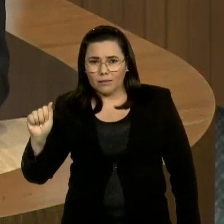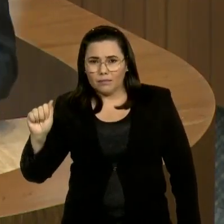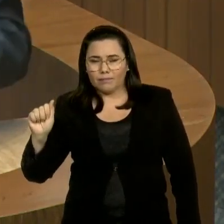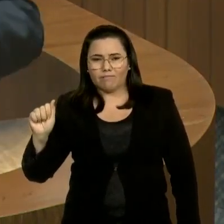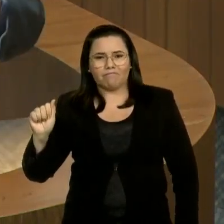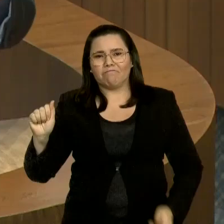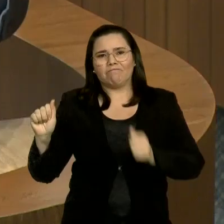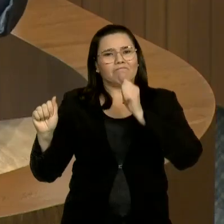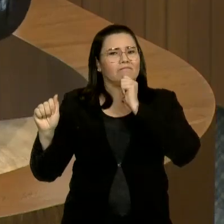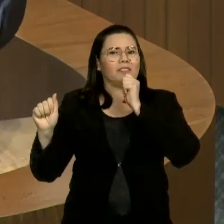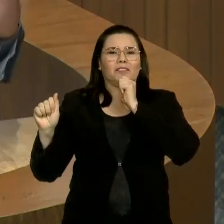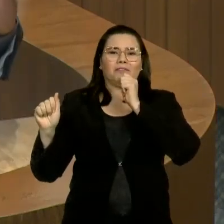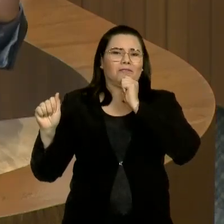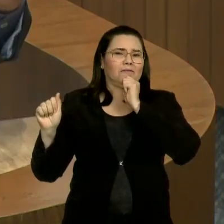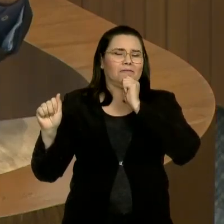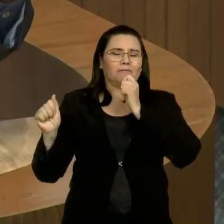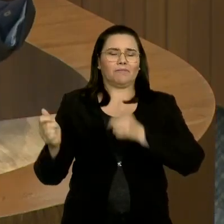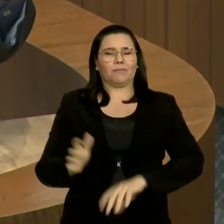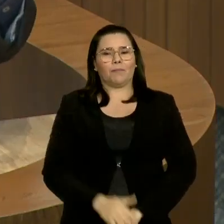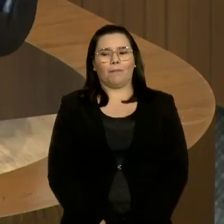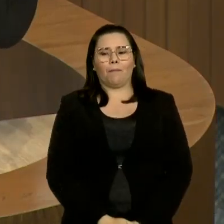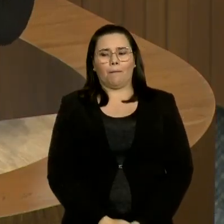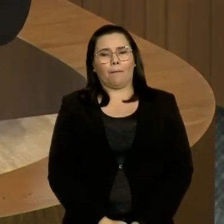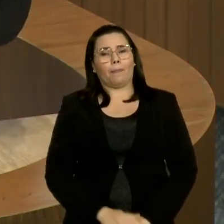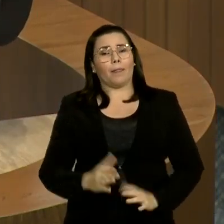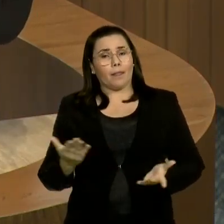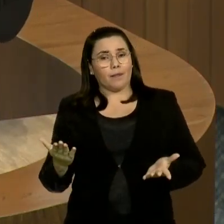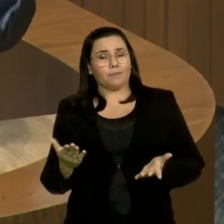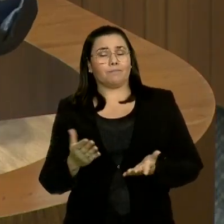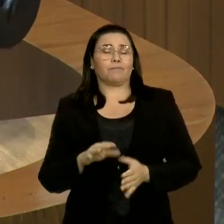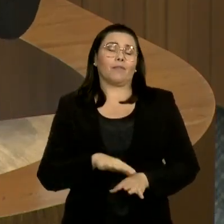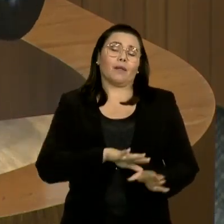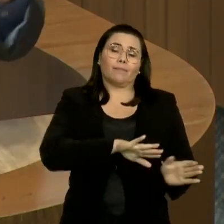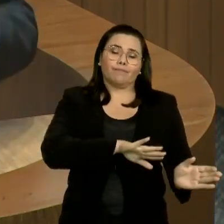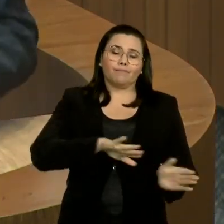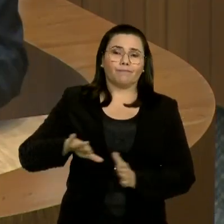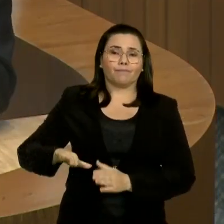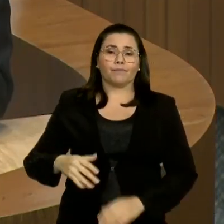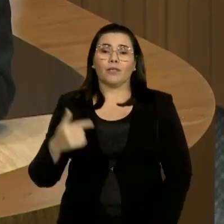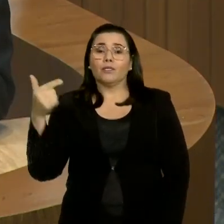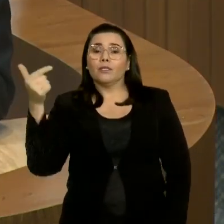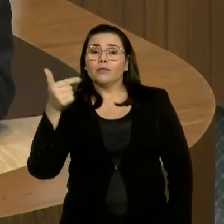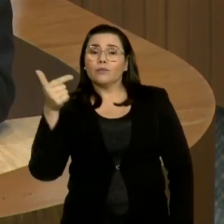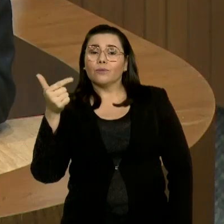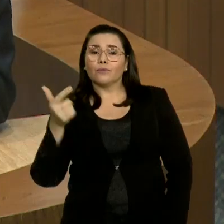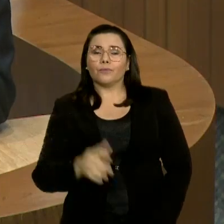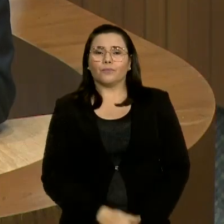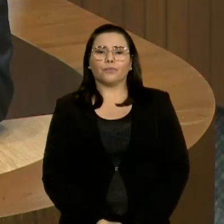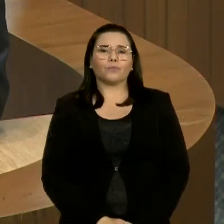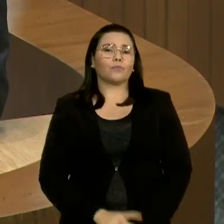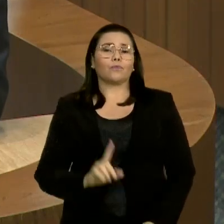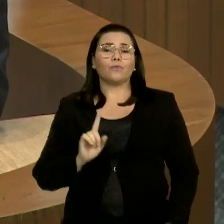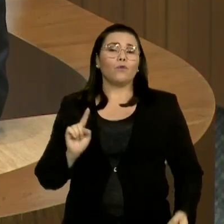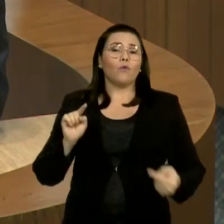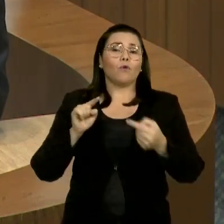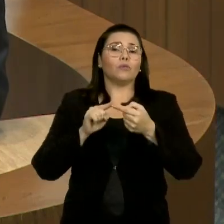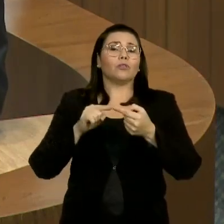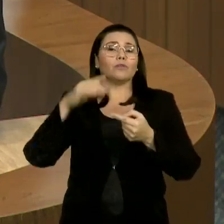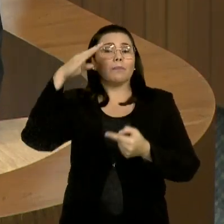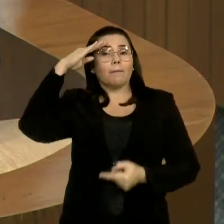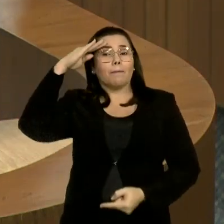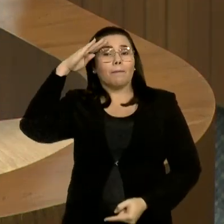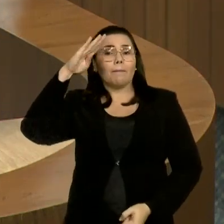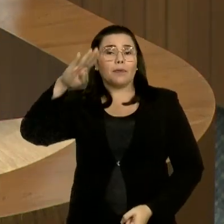segundo o foco o OB o objeto principal das negociações por